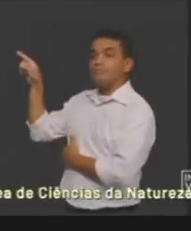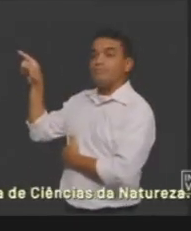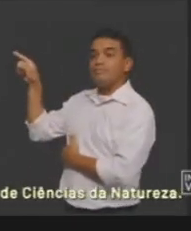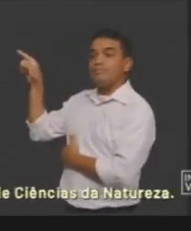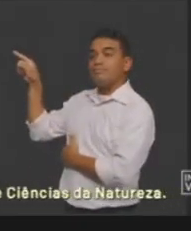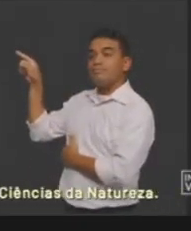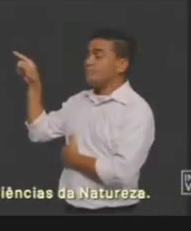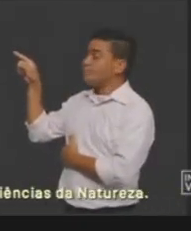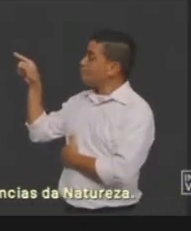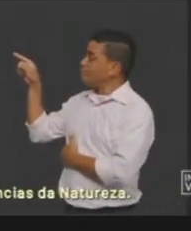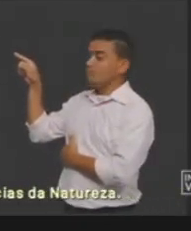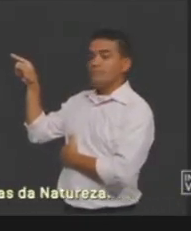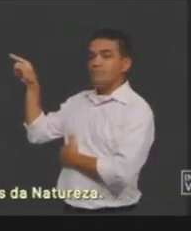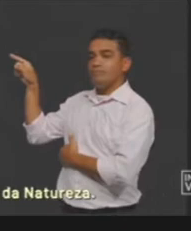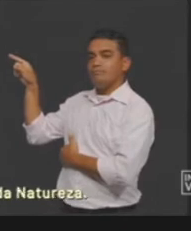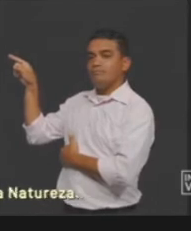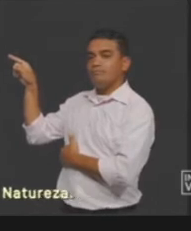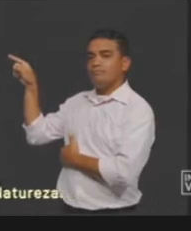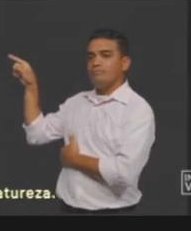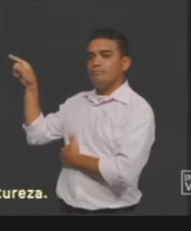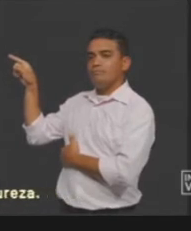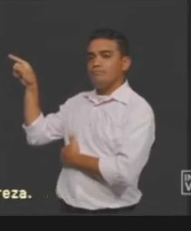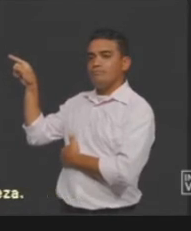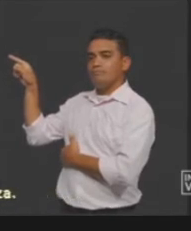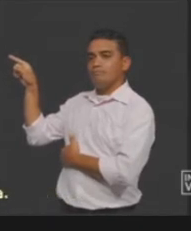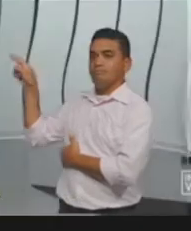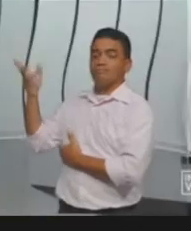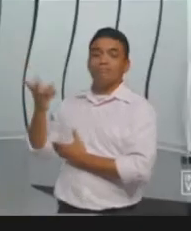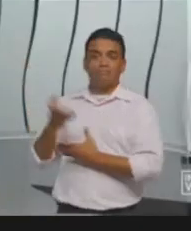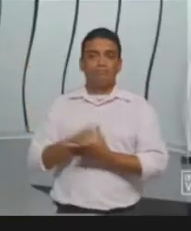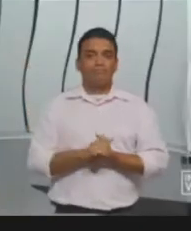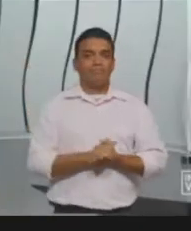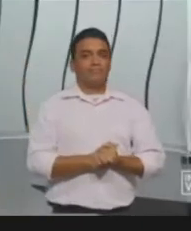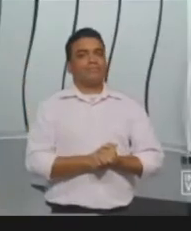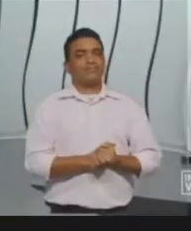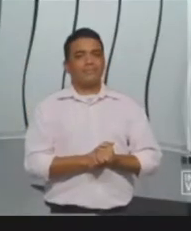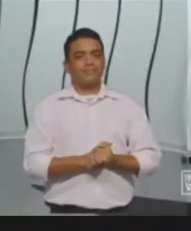Vou usar aqui, mais uma vez, o